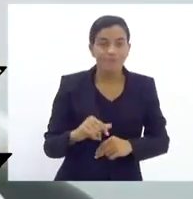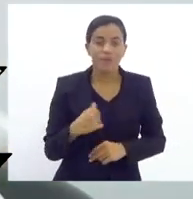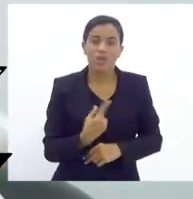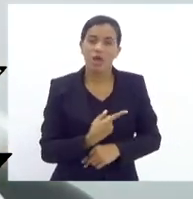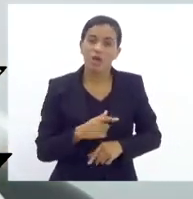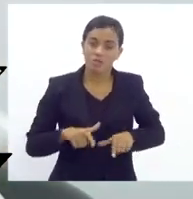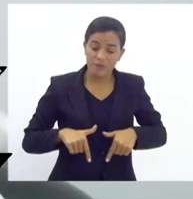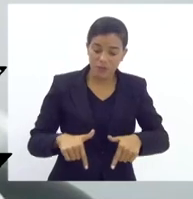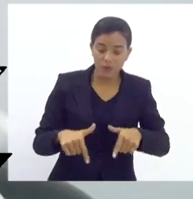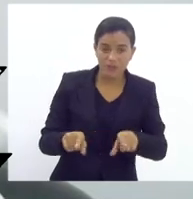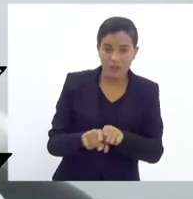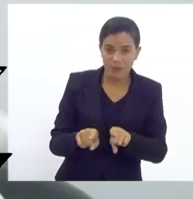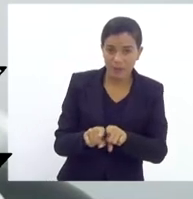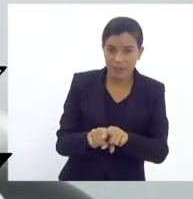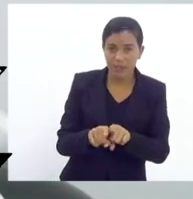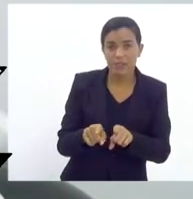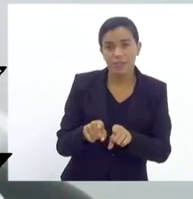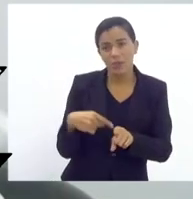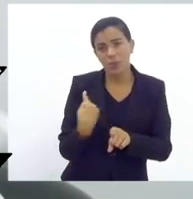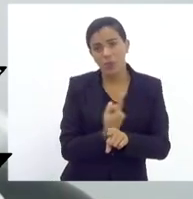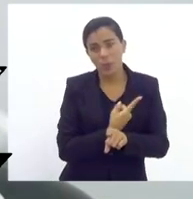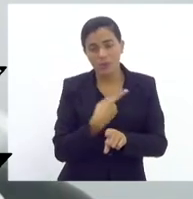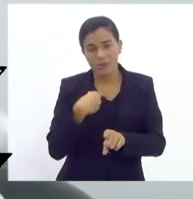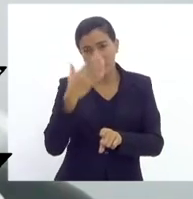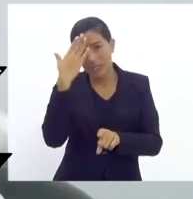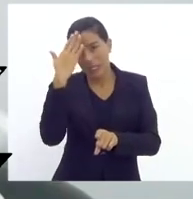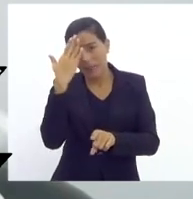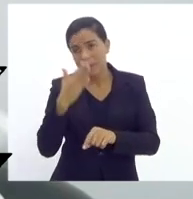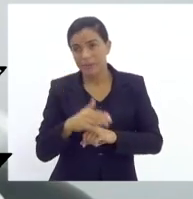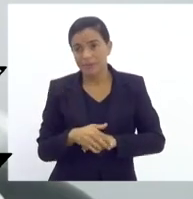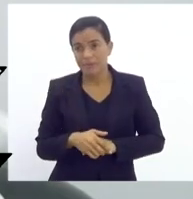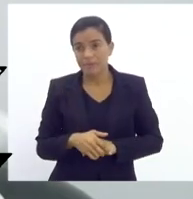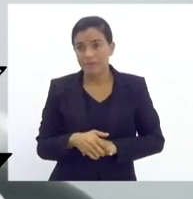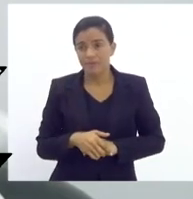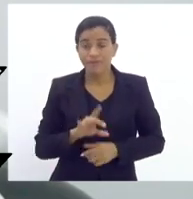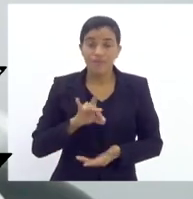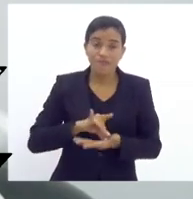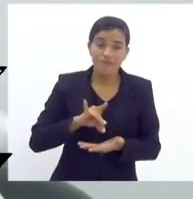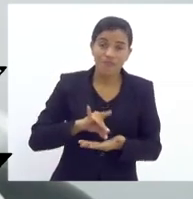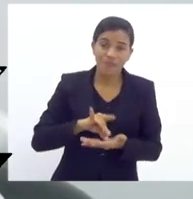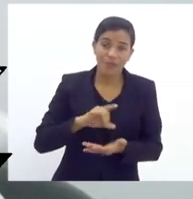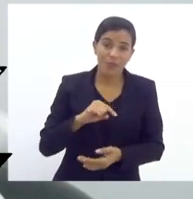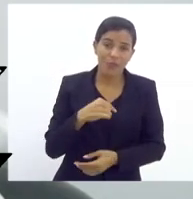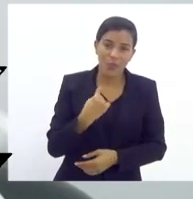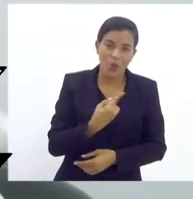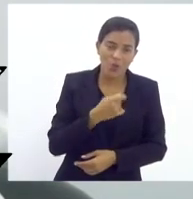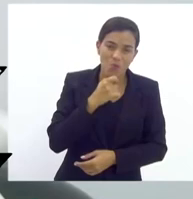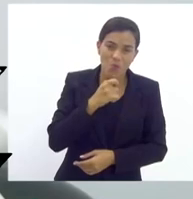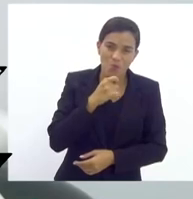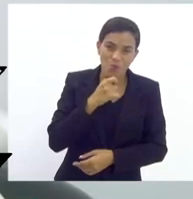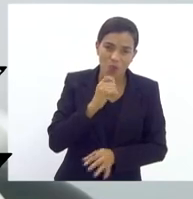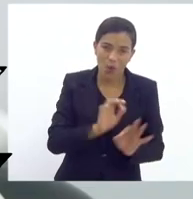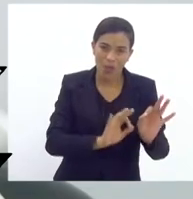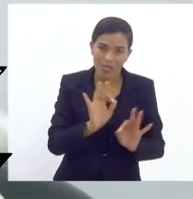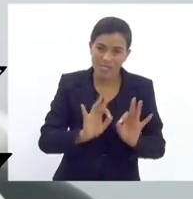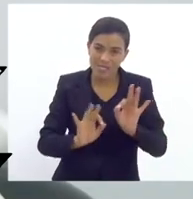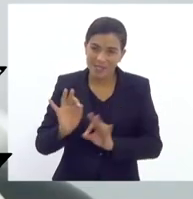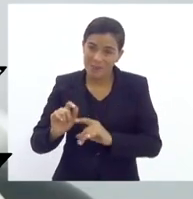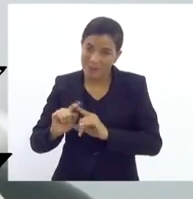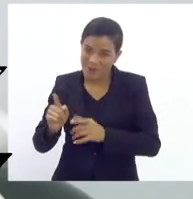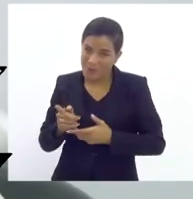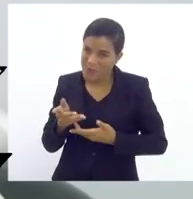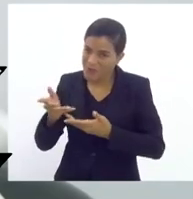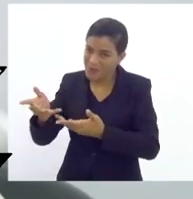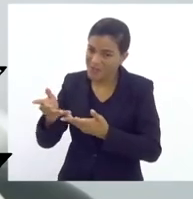atuação que vamos fazer eu acho que talvez todos muitos aqui já saibam que na verdade nós não estamos obviamente organizando Mas vamos convidadas